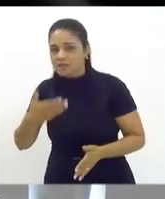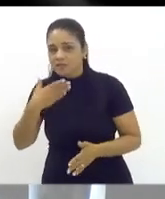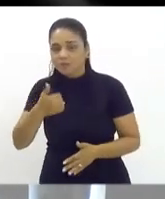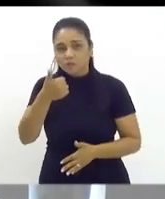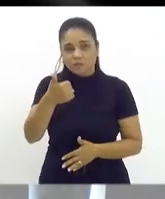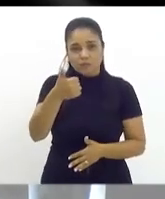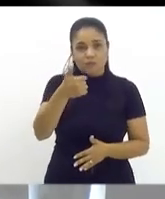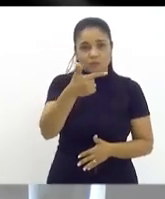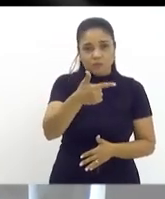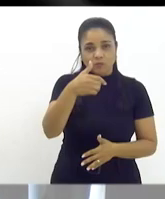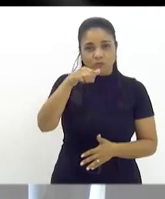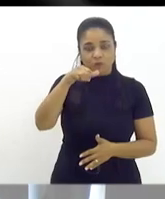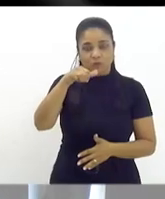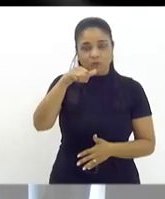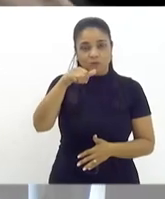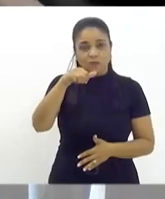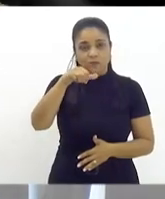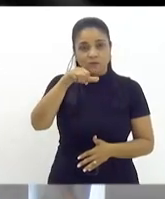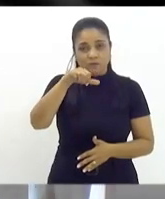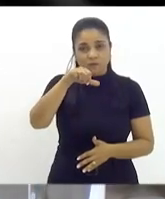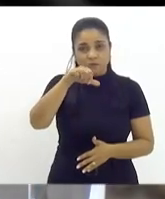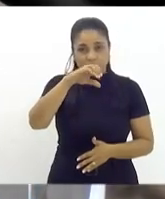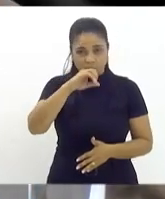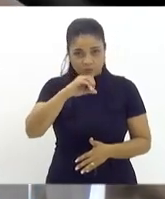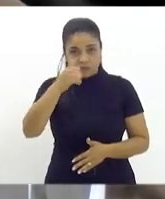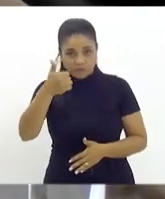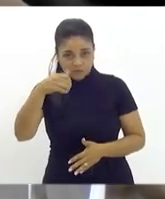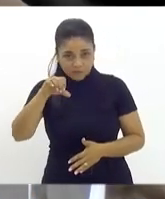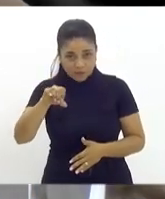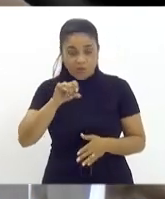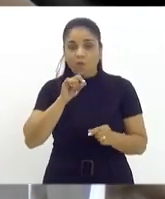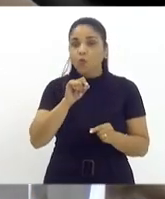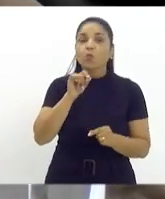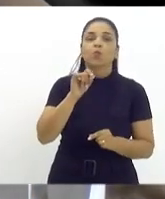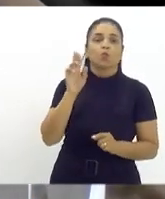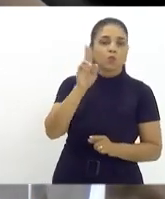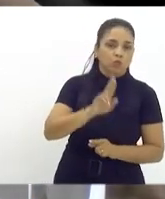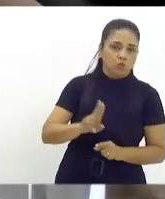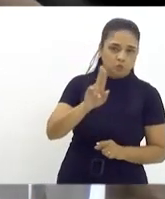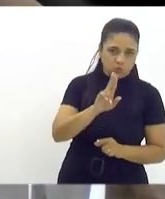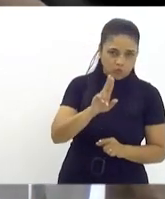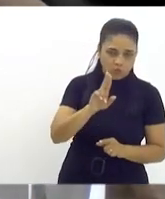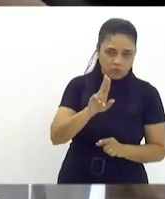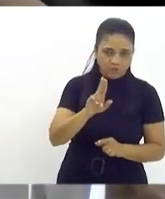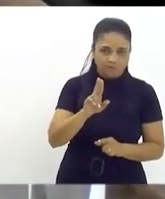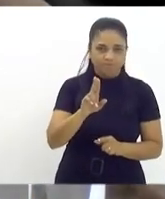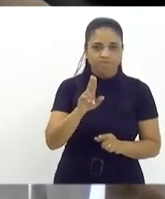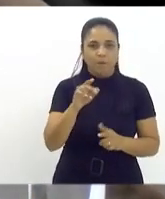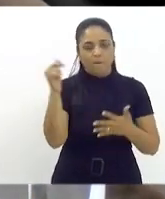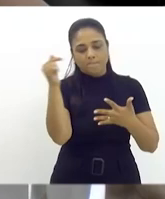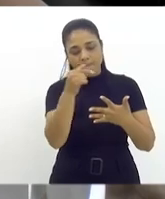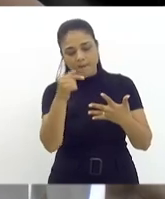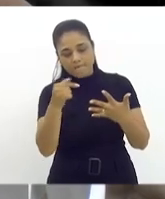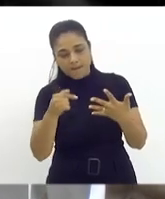que que a gente utilizou nós é como critério nós enviamos para o departamento de pesquisa